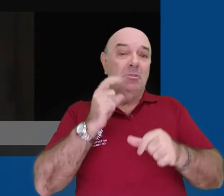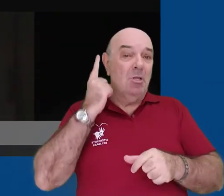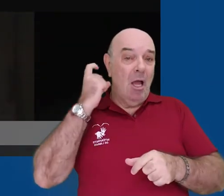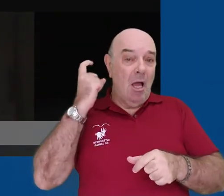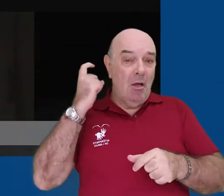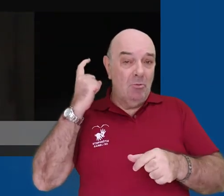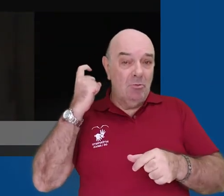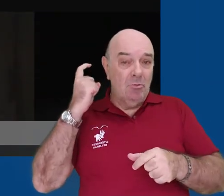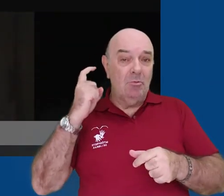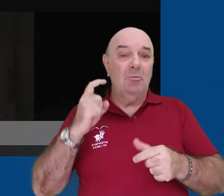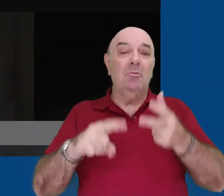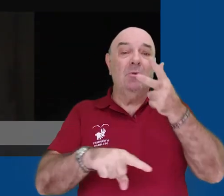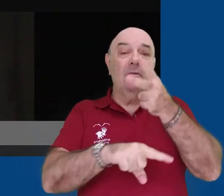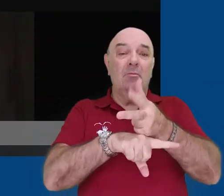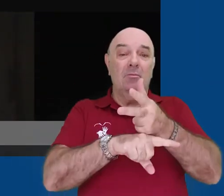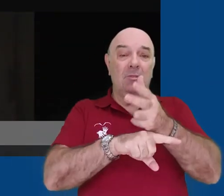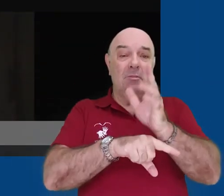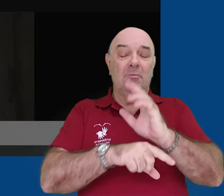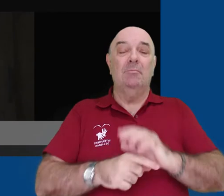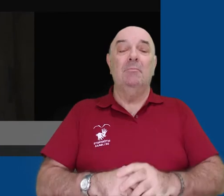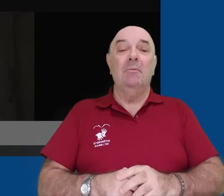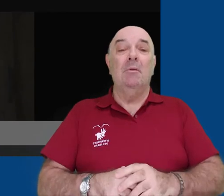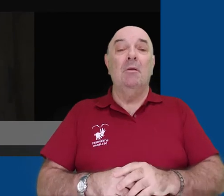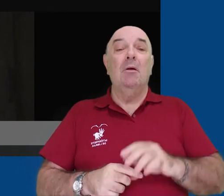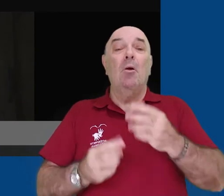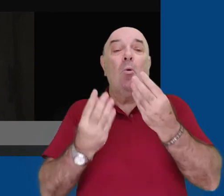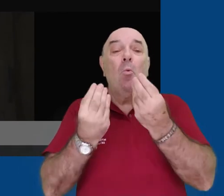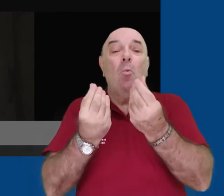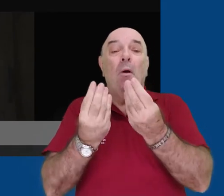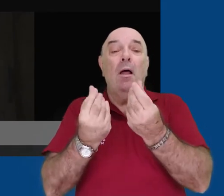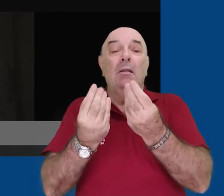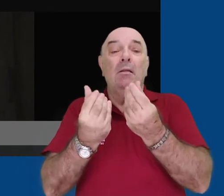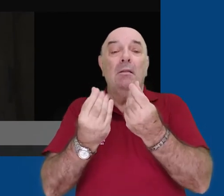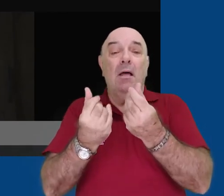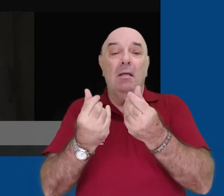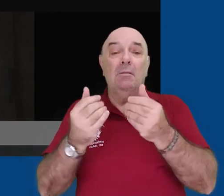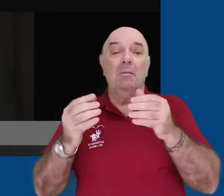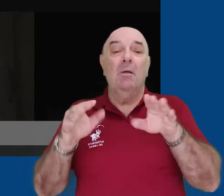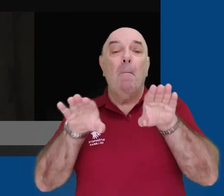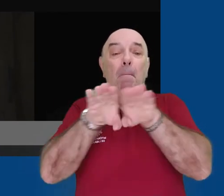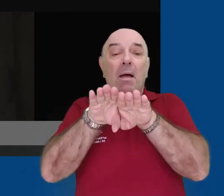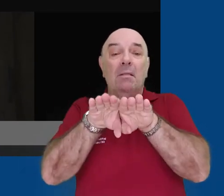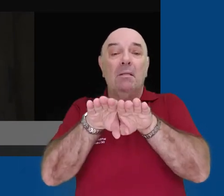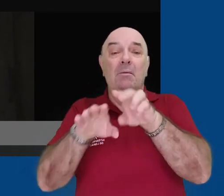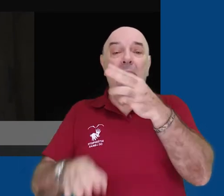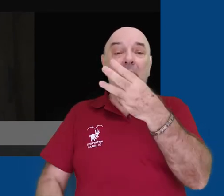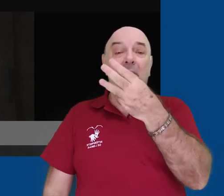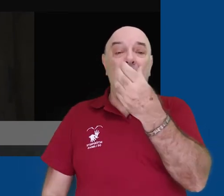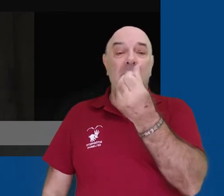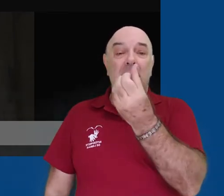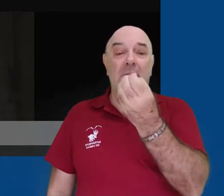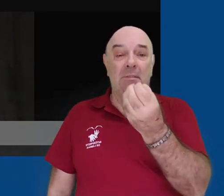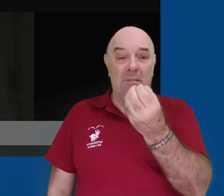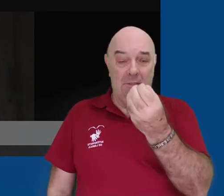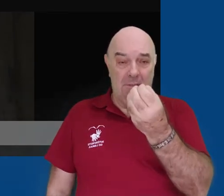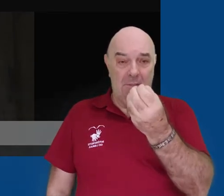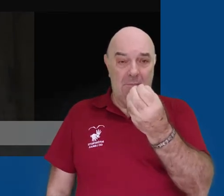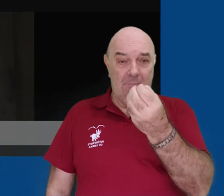configurações de áudio e vídeo. O padrão de qualidade das gravações, por padrão, é de